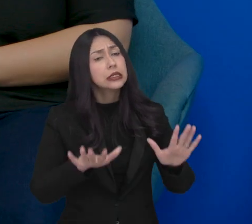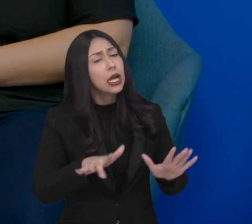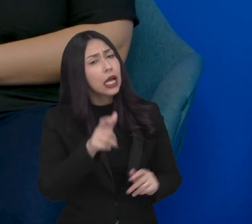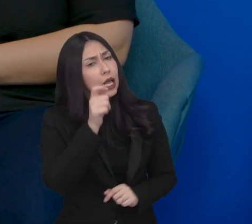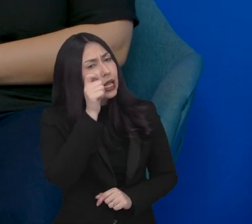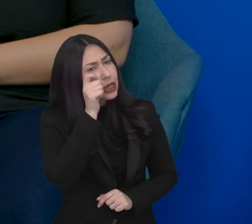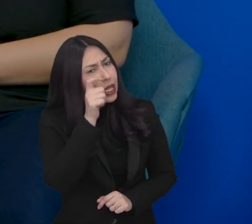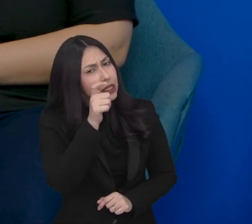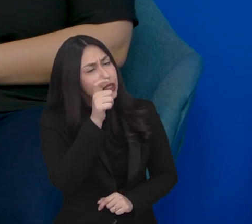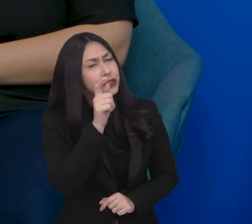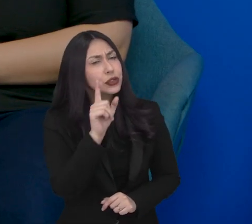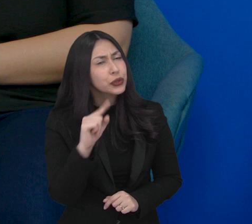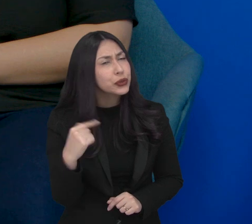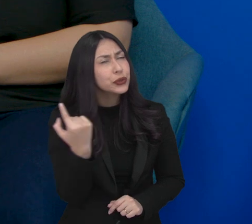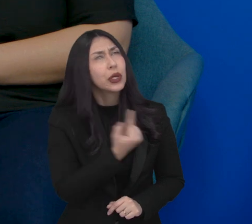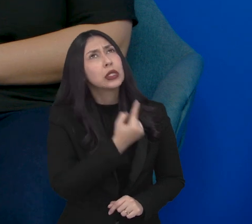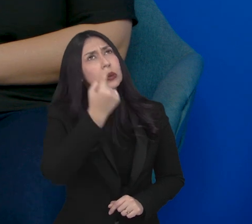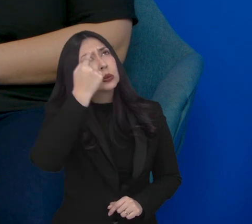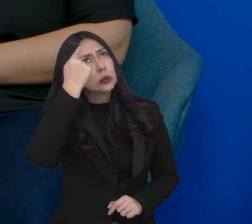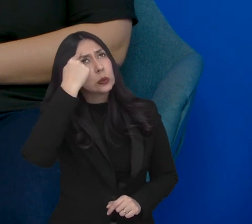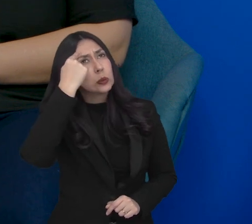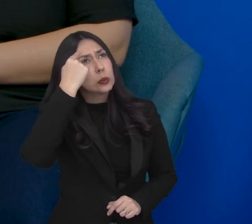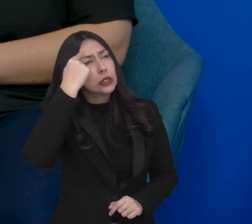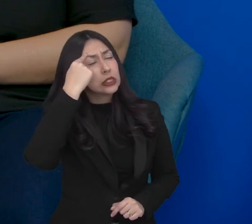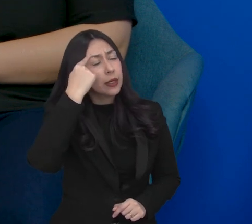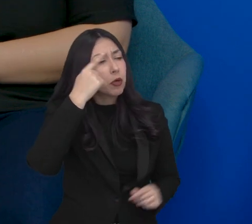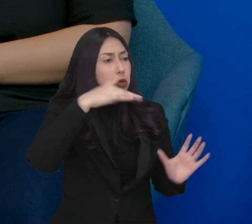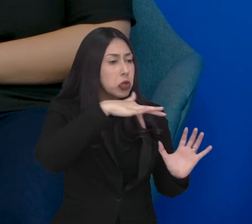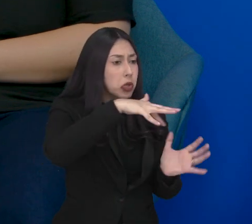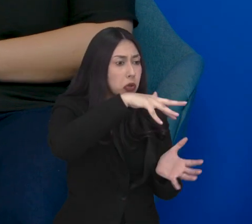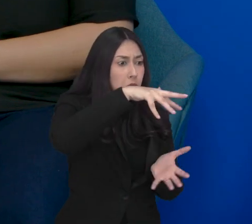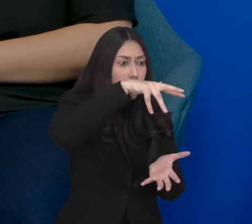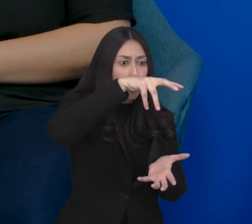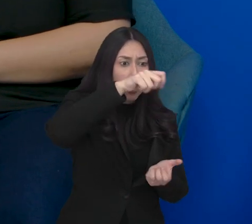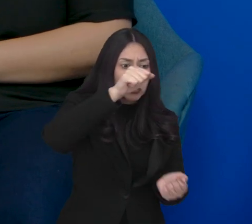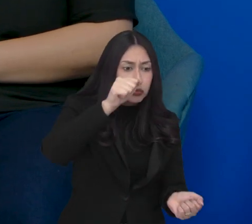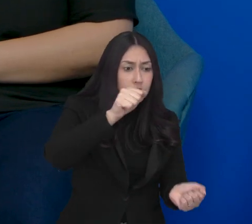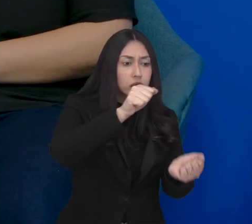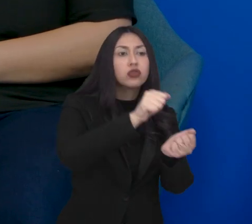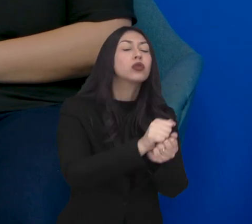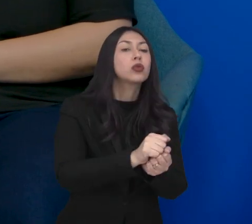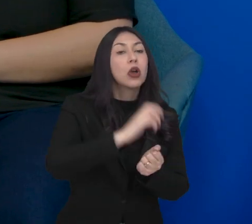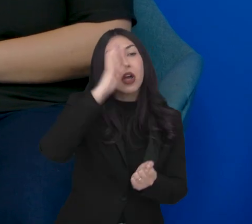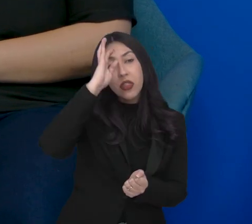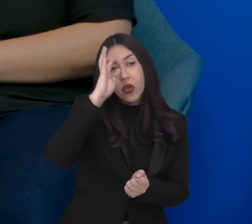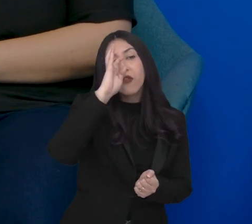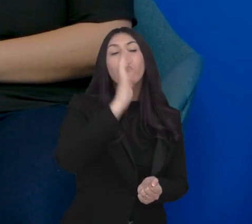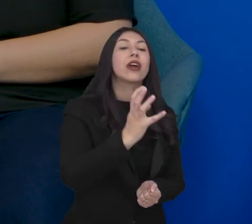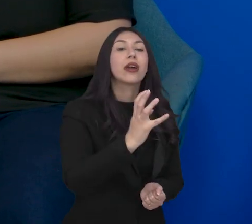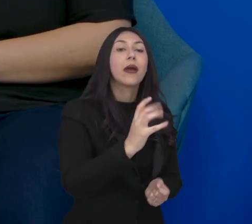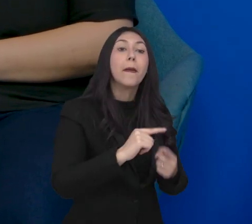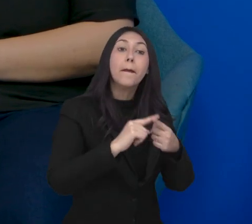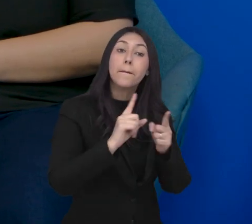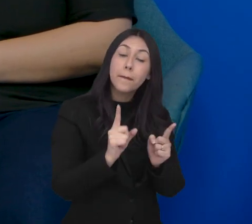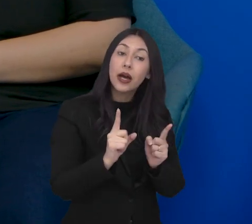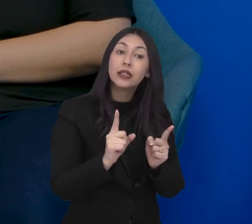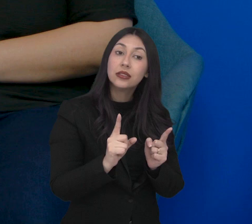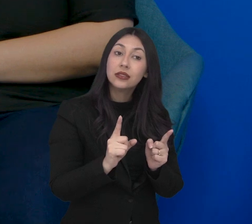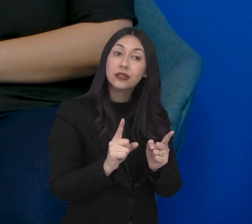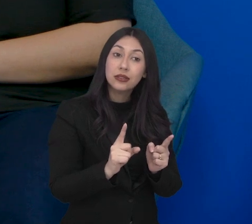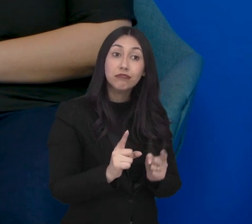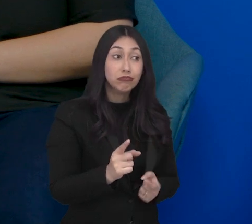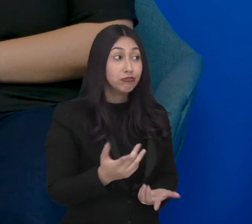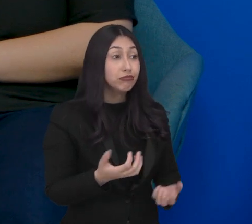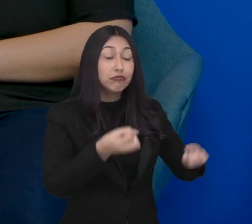interessante como nós geralmente pensamos em soluções globais, né? Uma solução que vai resolver o problema no mundo inteiro. Mas,